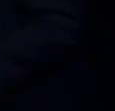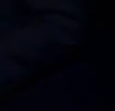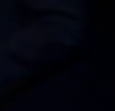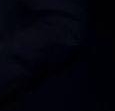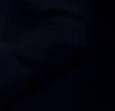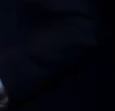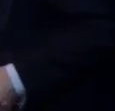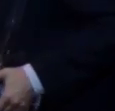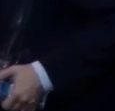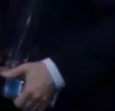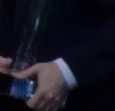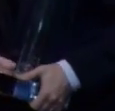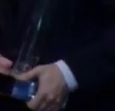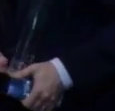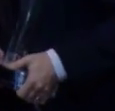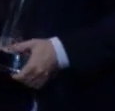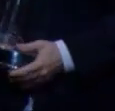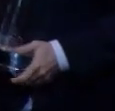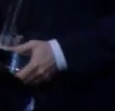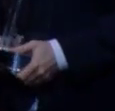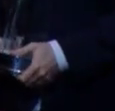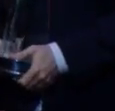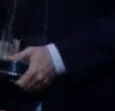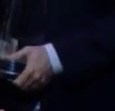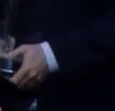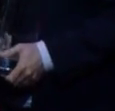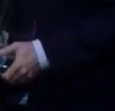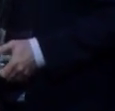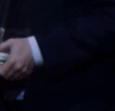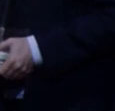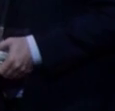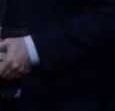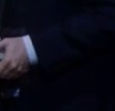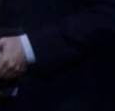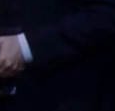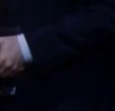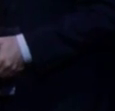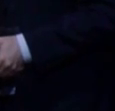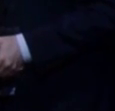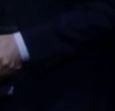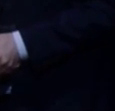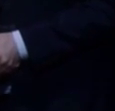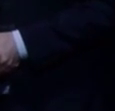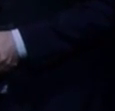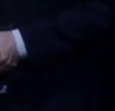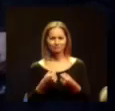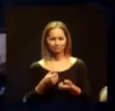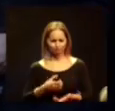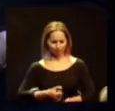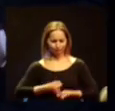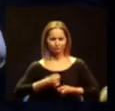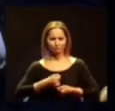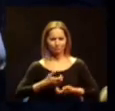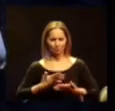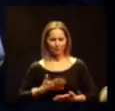vejo que este troféu, esta passagem de testemunho, só um verdadeiro desportista é que consegue aguentar com um